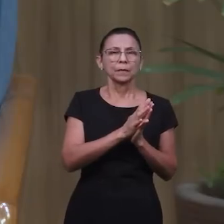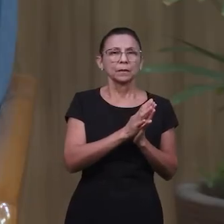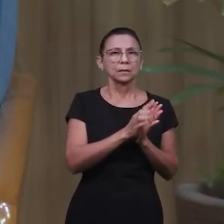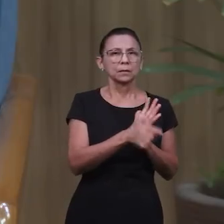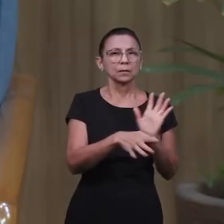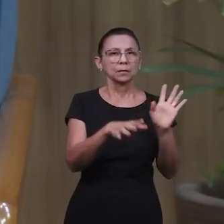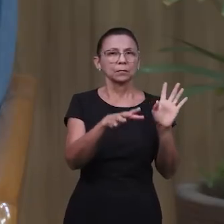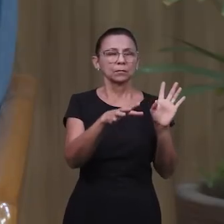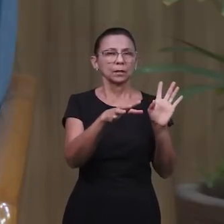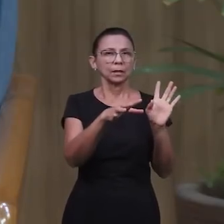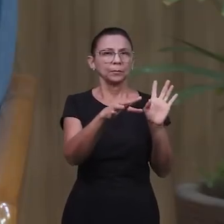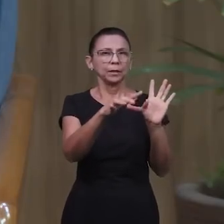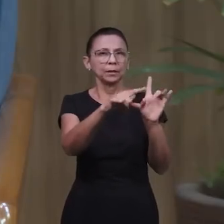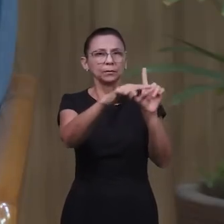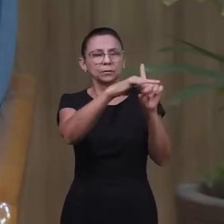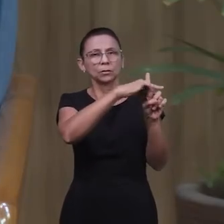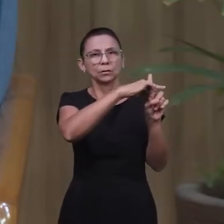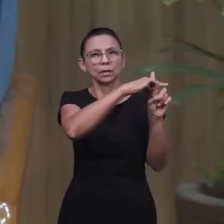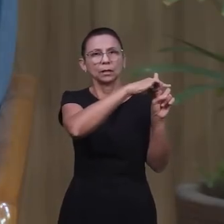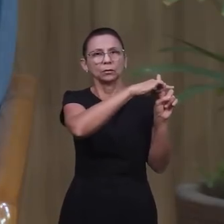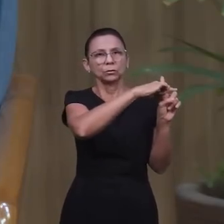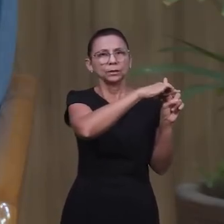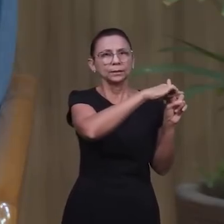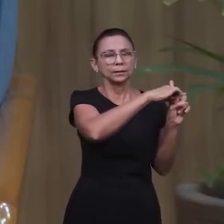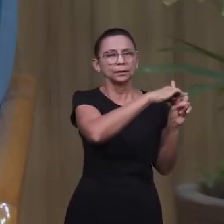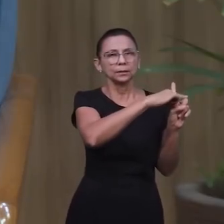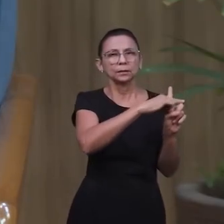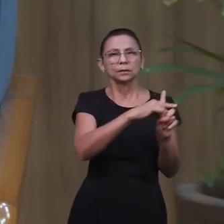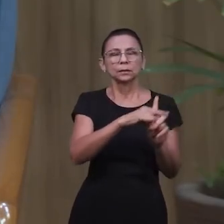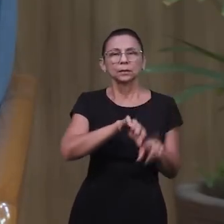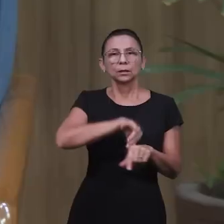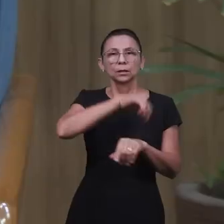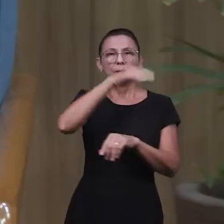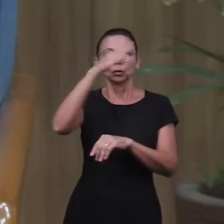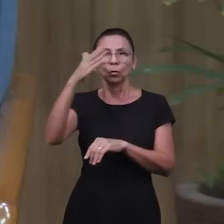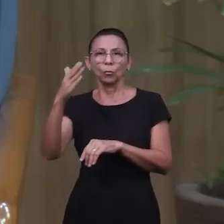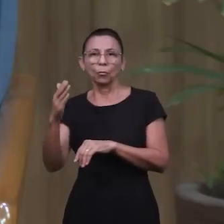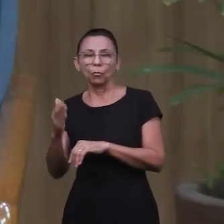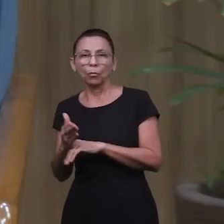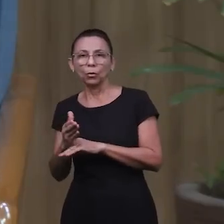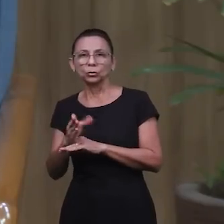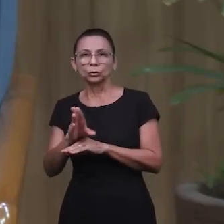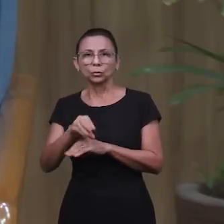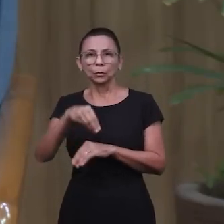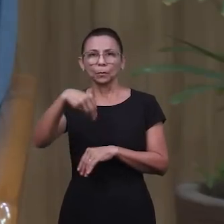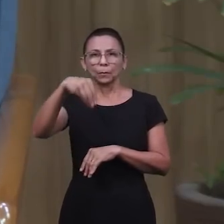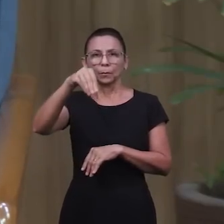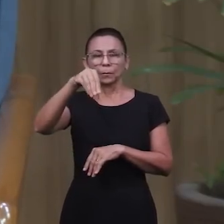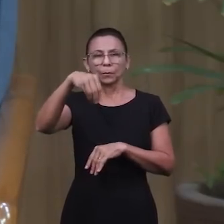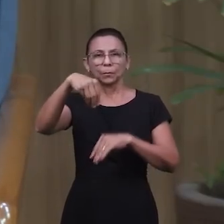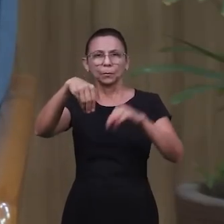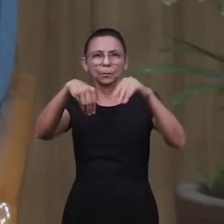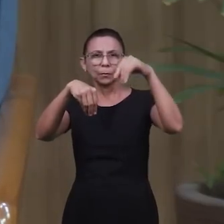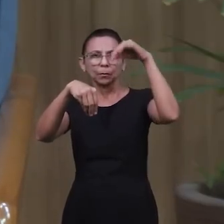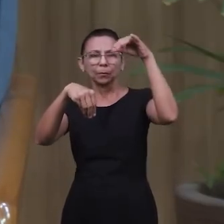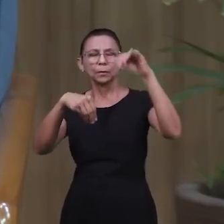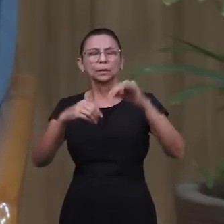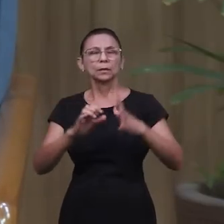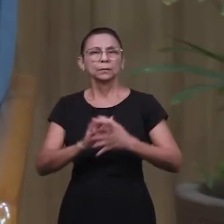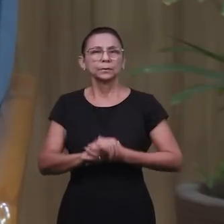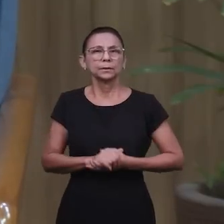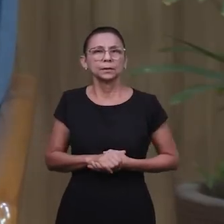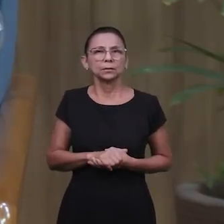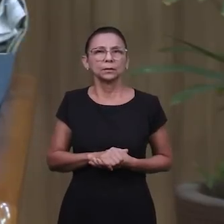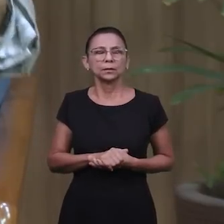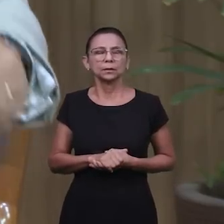Um aconteceu num dia, né? Um desses momentos foi num dia, outro foi no dia seguinte. Mas o que é isso na vida de Jesus,